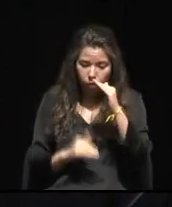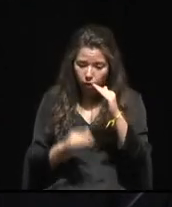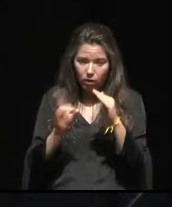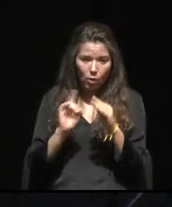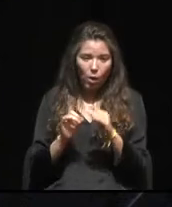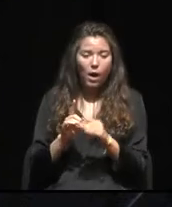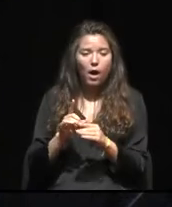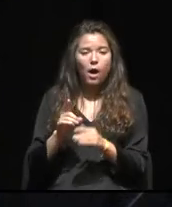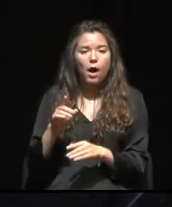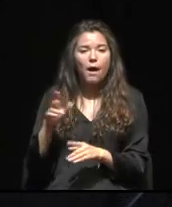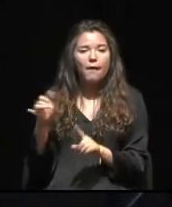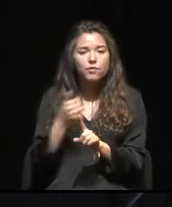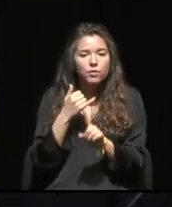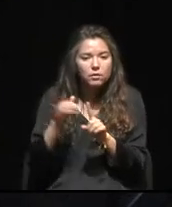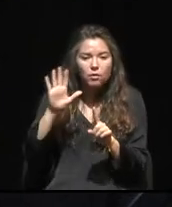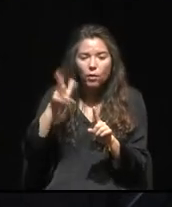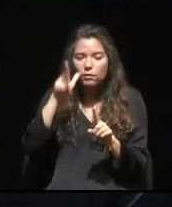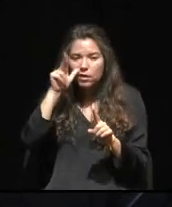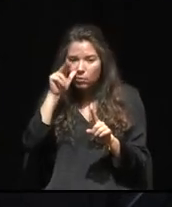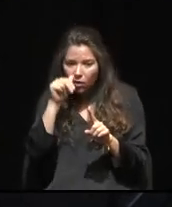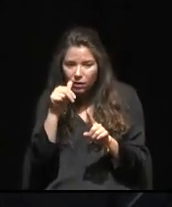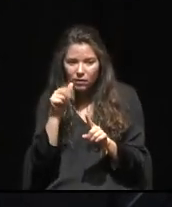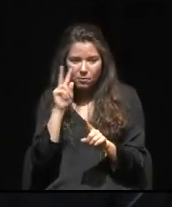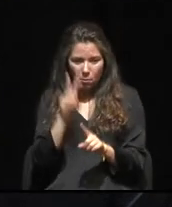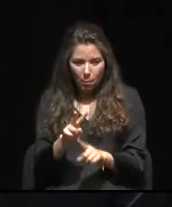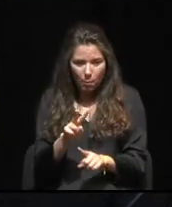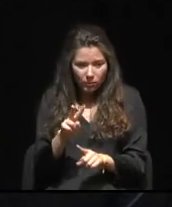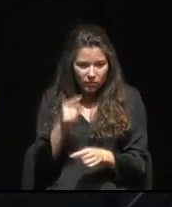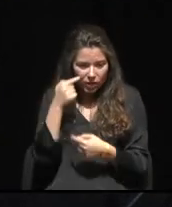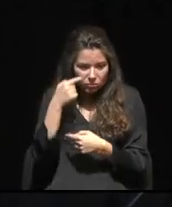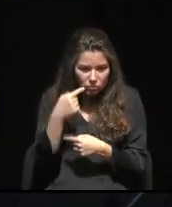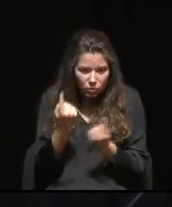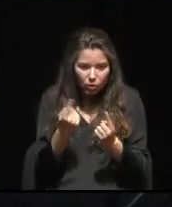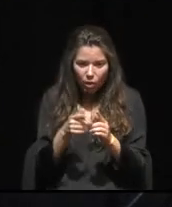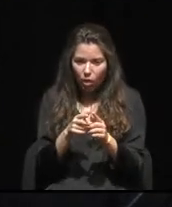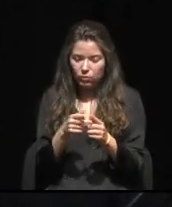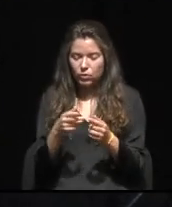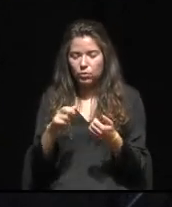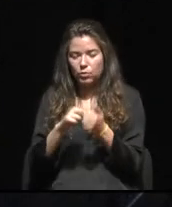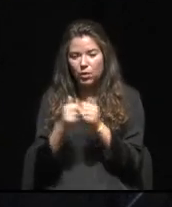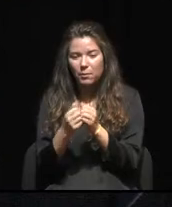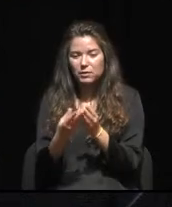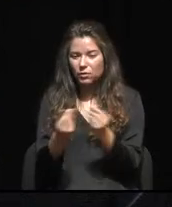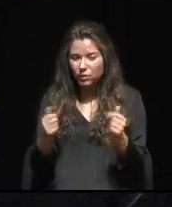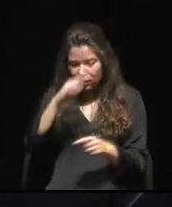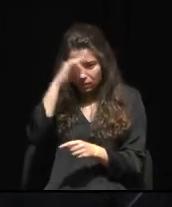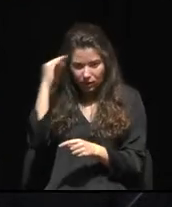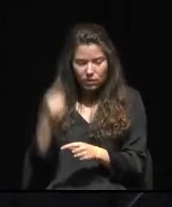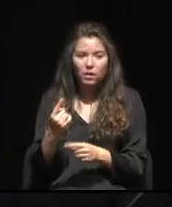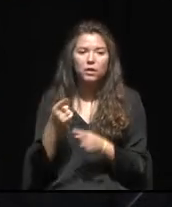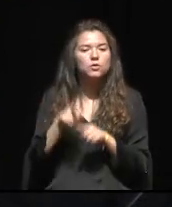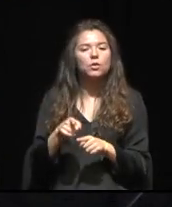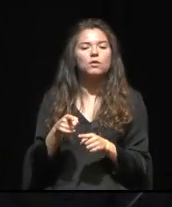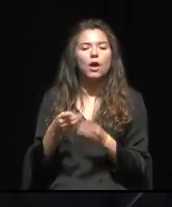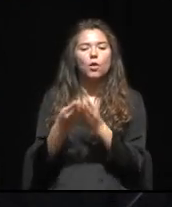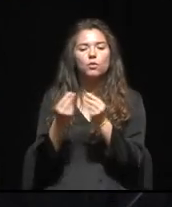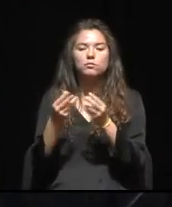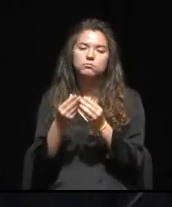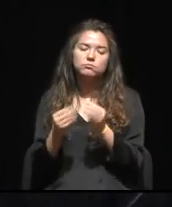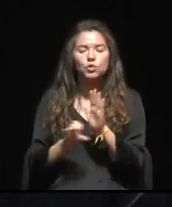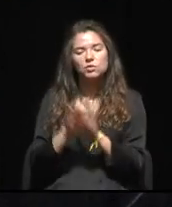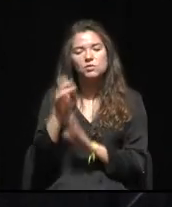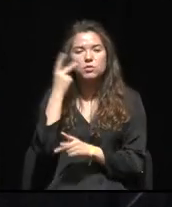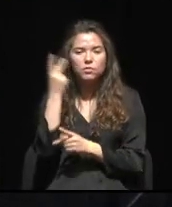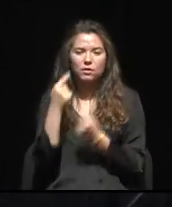de violência no namor mostram-nos que estamos longe de resolver este problema a desigualdade de G não é apenas um problema de diferentes condições de vida é também um